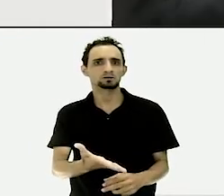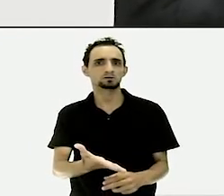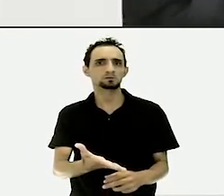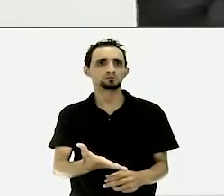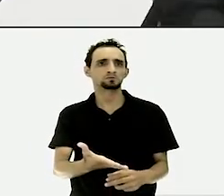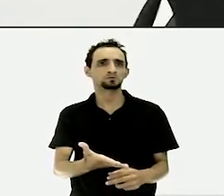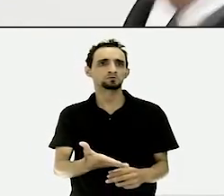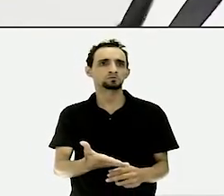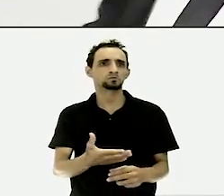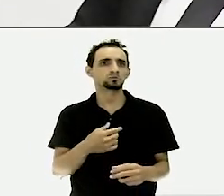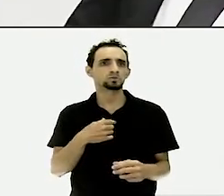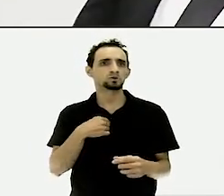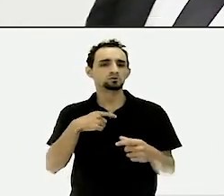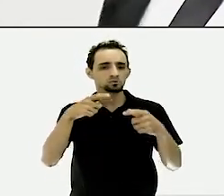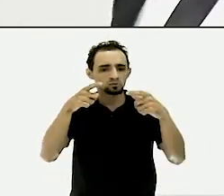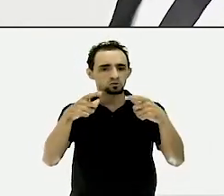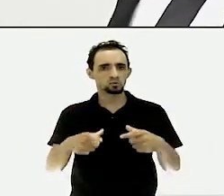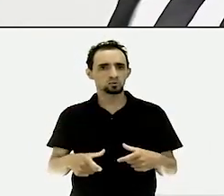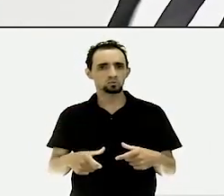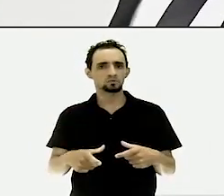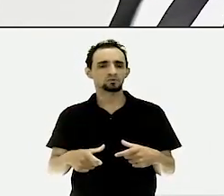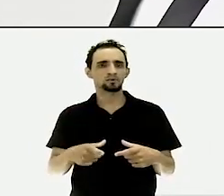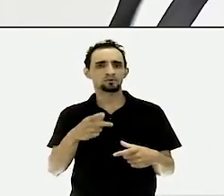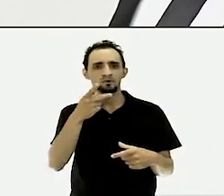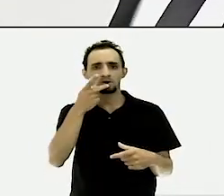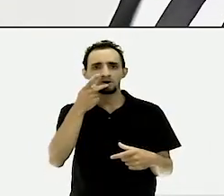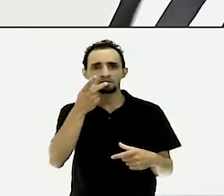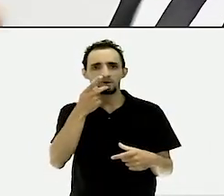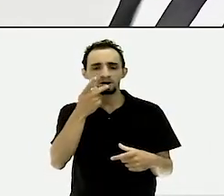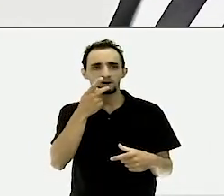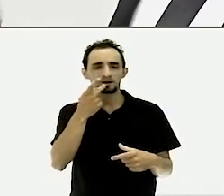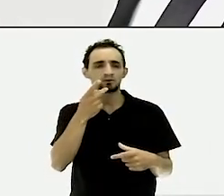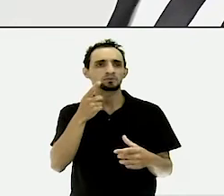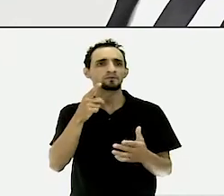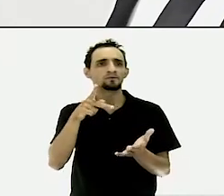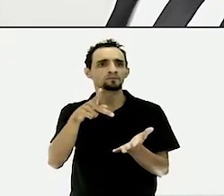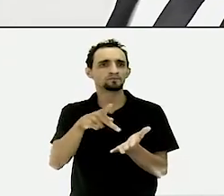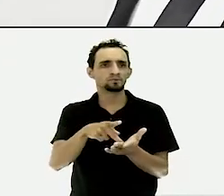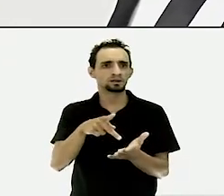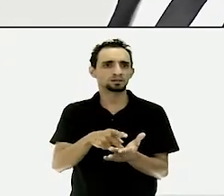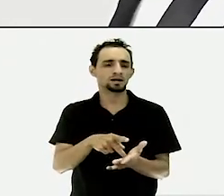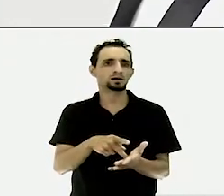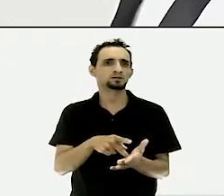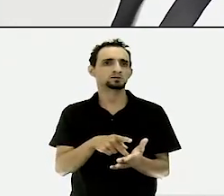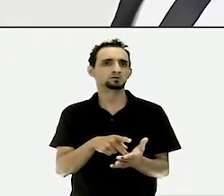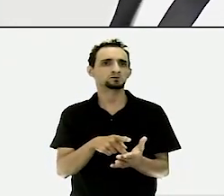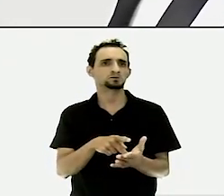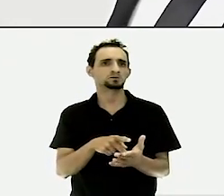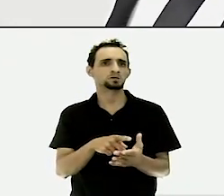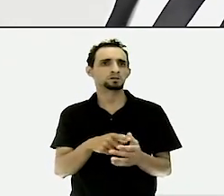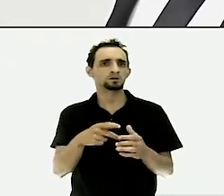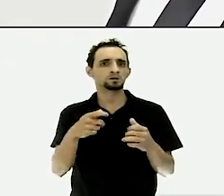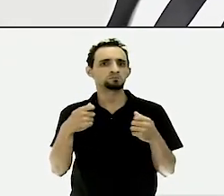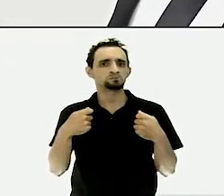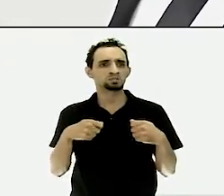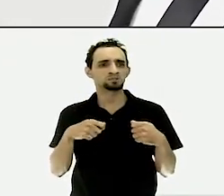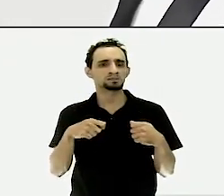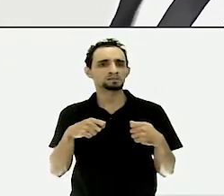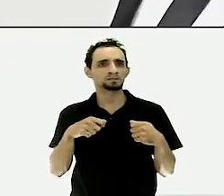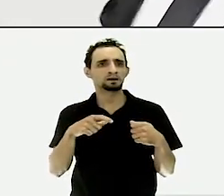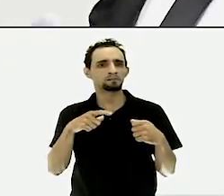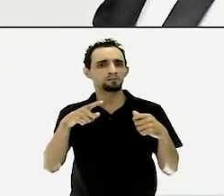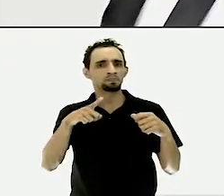aí, que as pessoas dos municípios levem para os estados, depois para a União, essa mensagem. Na verdade, para